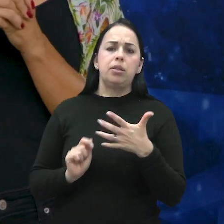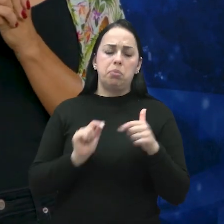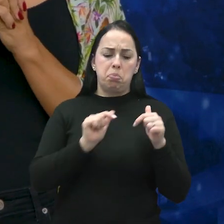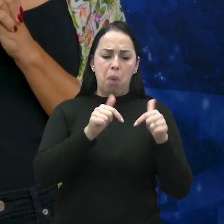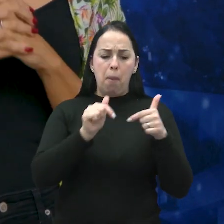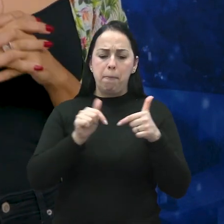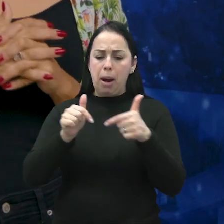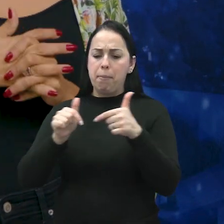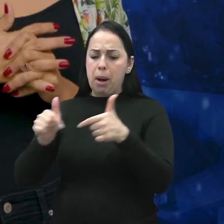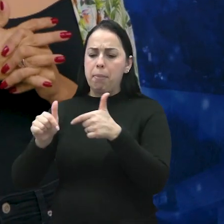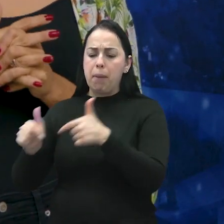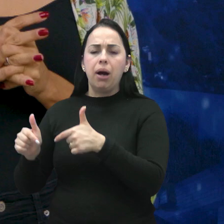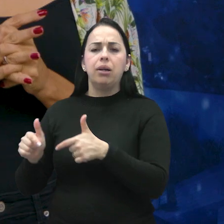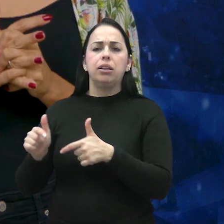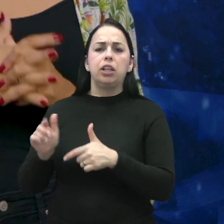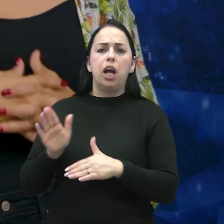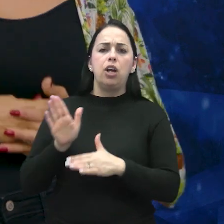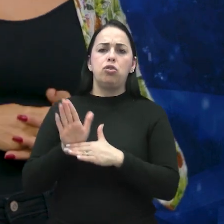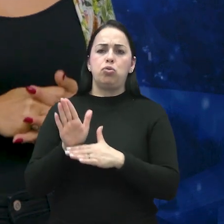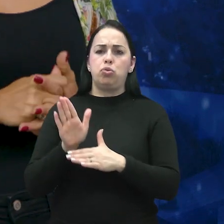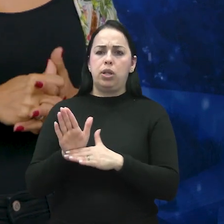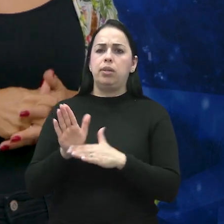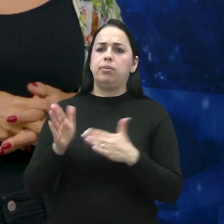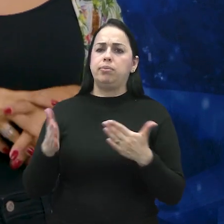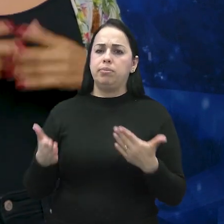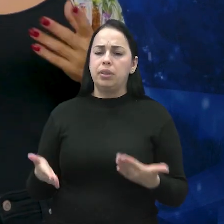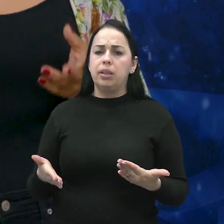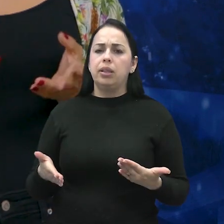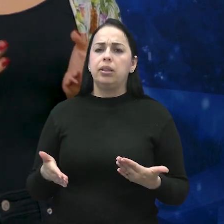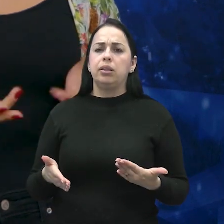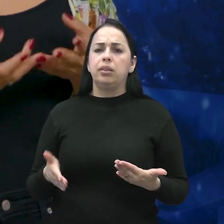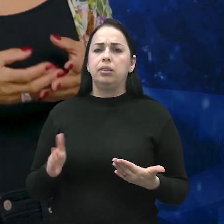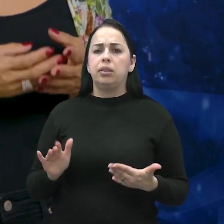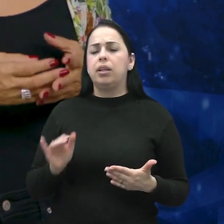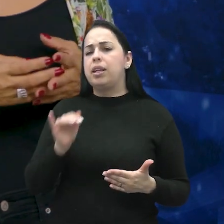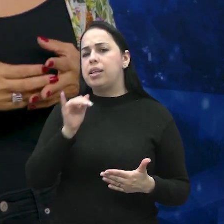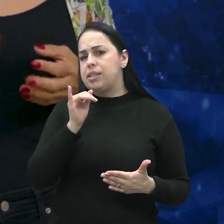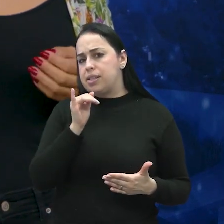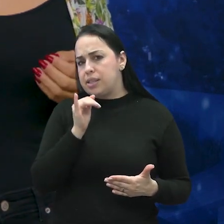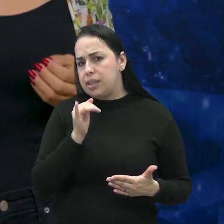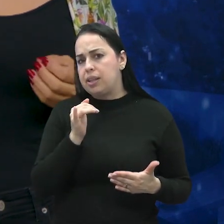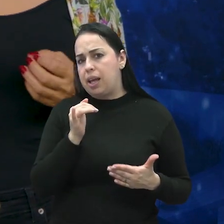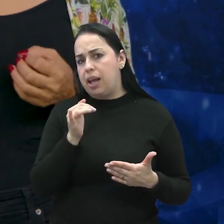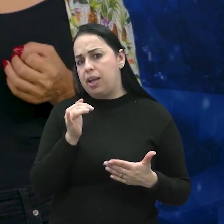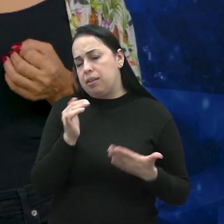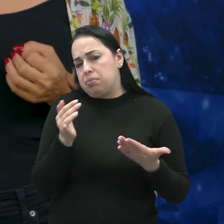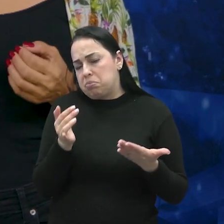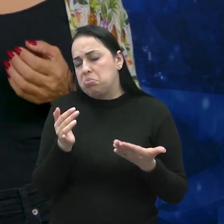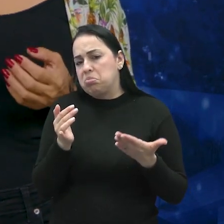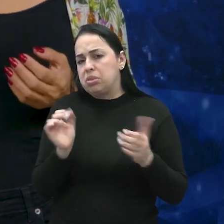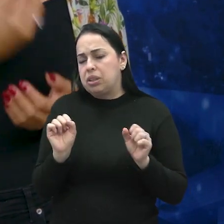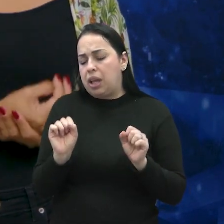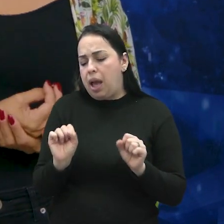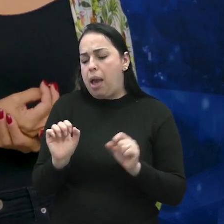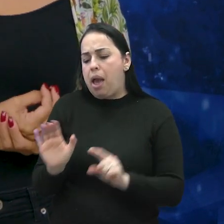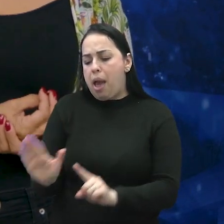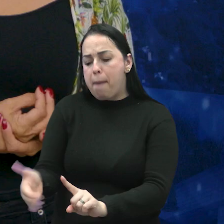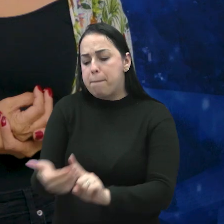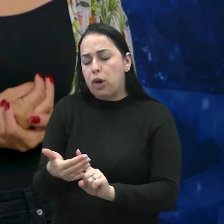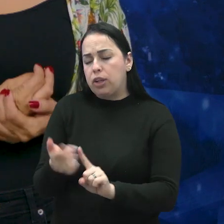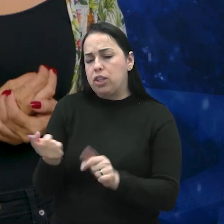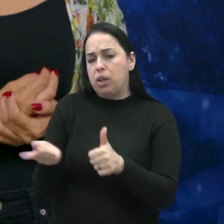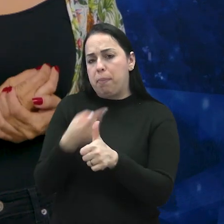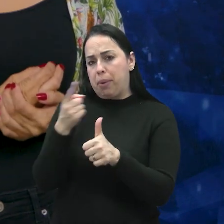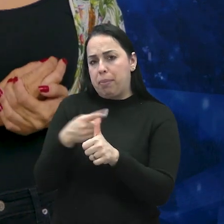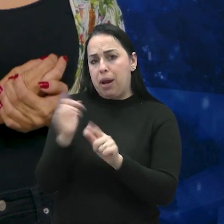diversas modalidades de acolhimento institucional. Então, o acolhimento institucional, ele tem um perfil exatamente de proteção da